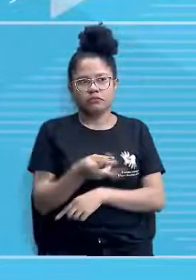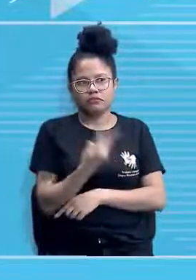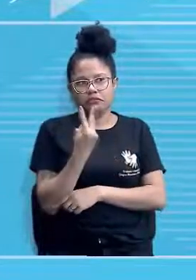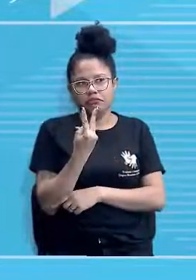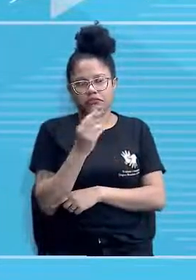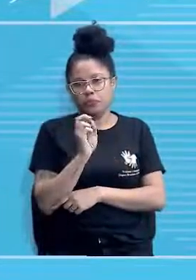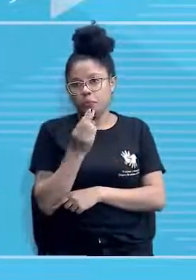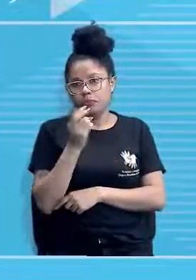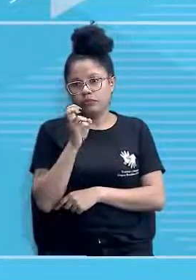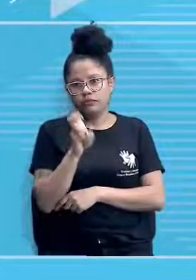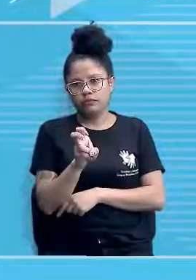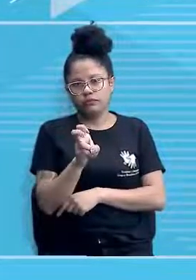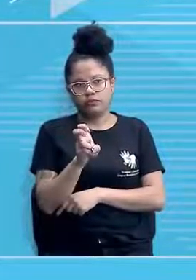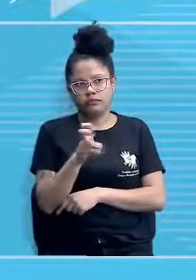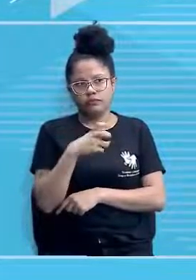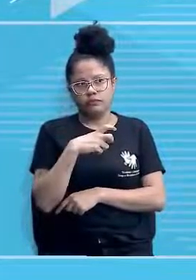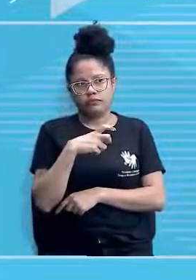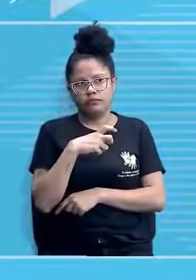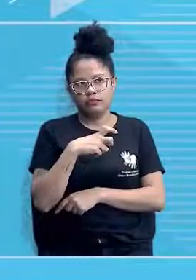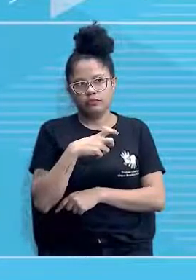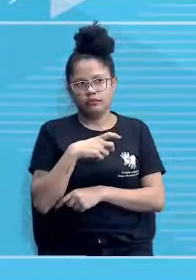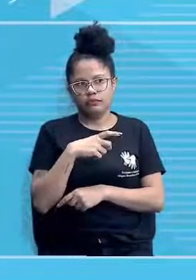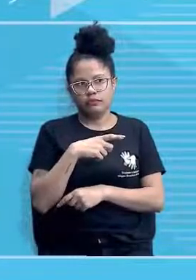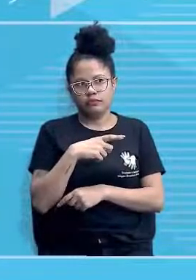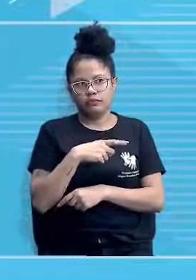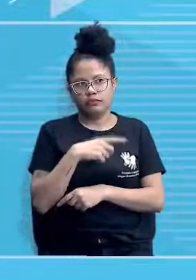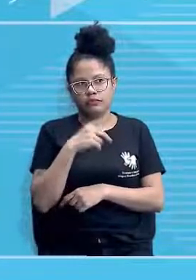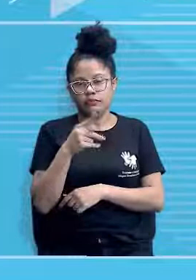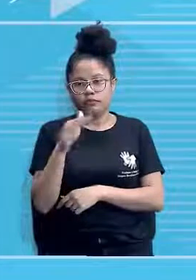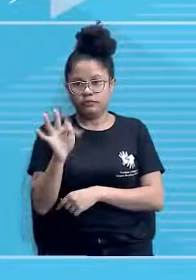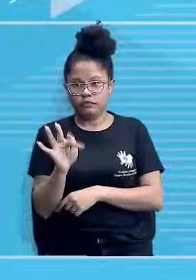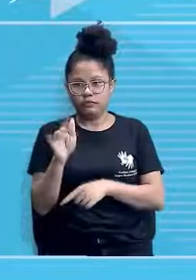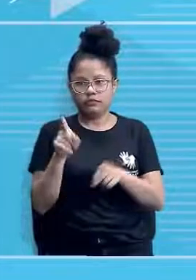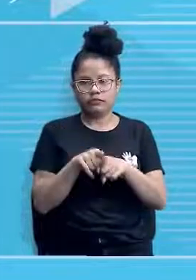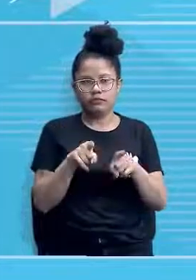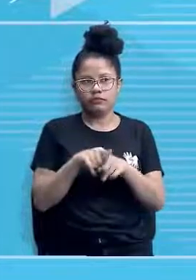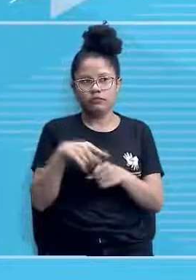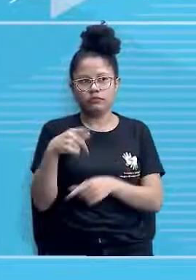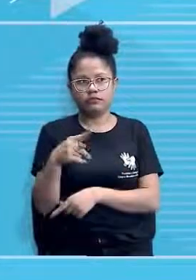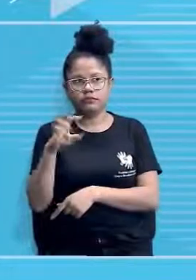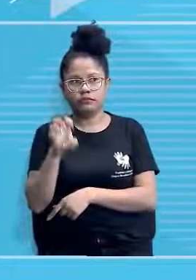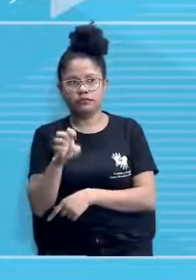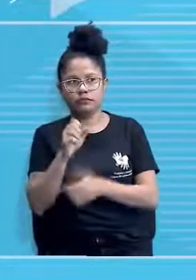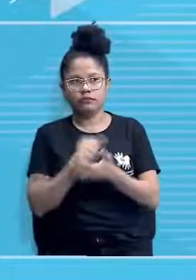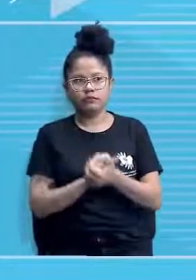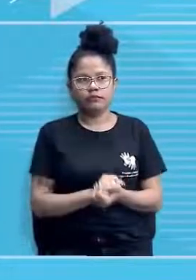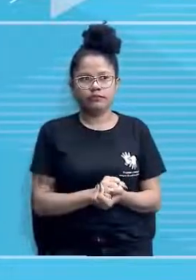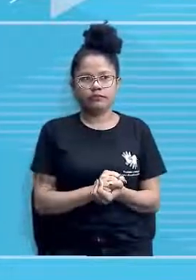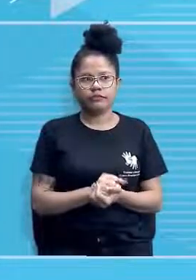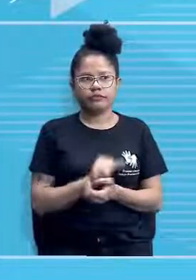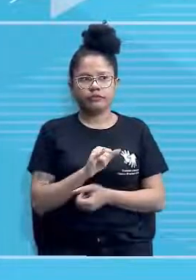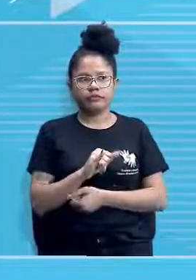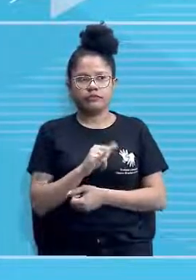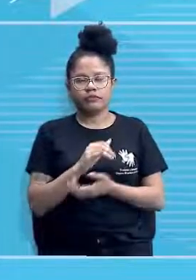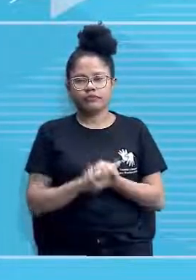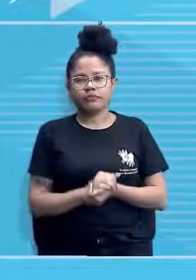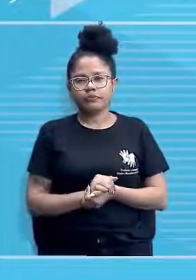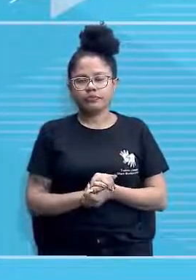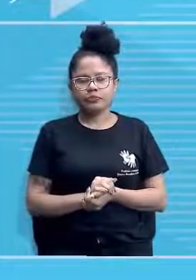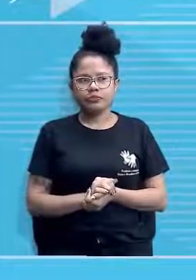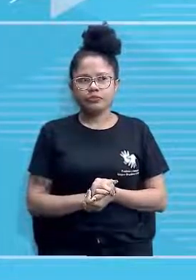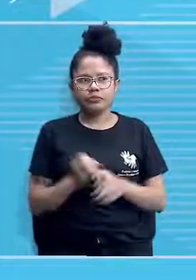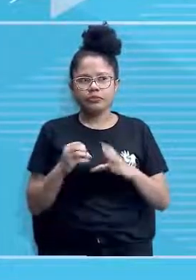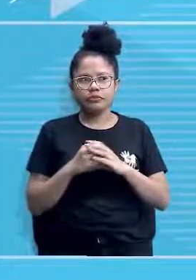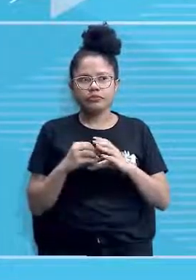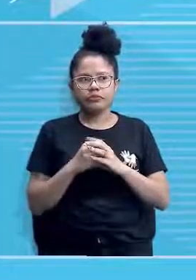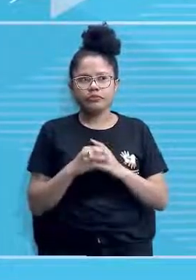carbonos ou tem cinco quem tem sim tem maior pode usar uma lição lógico considerando a mesma função Agora se forem funções orgânicas